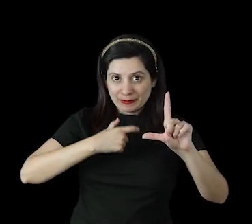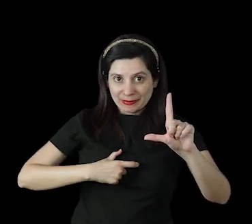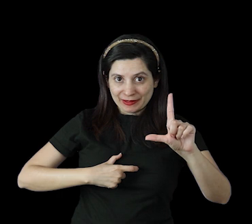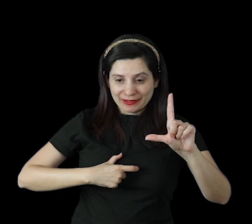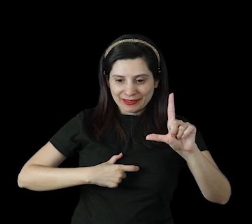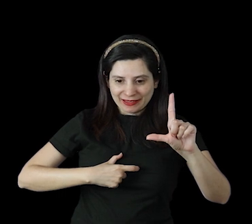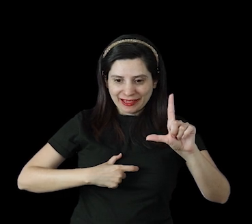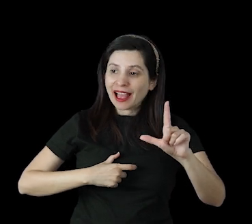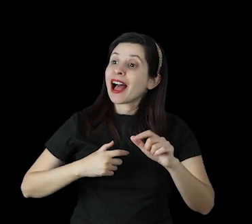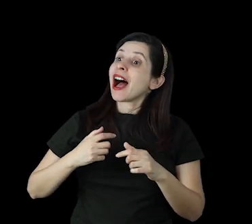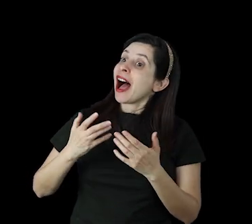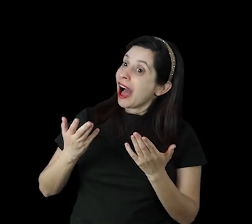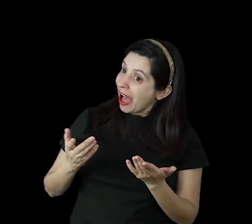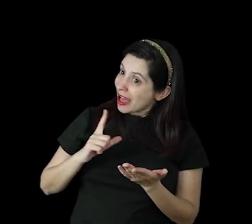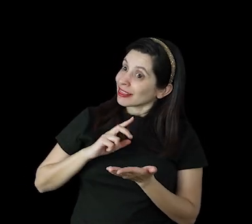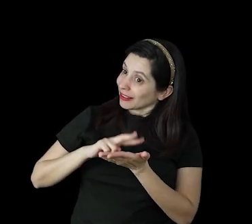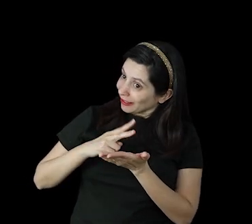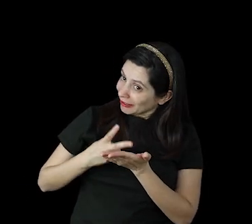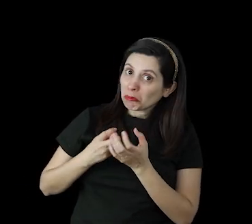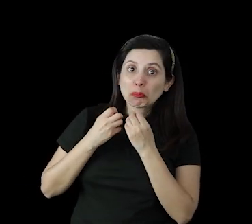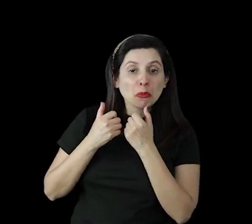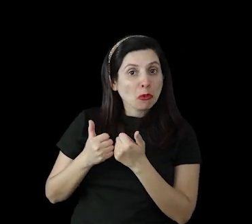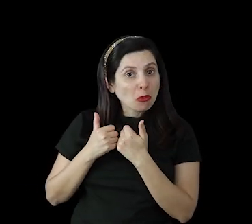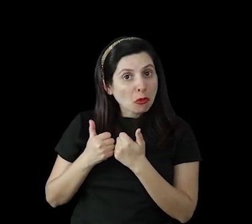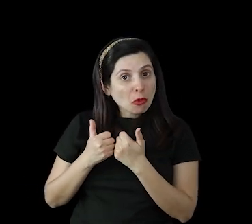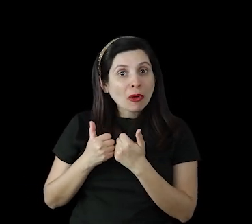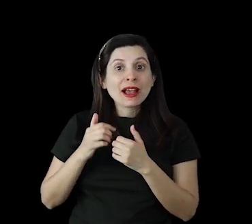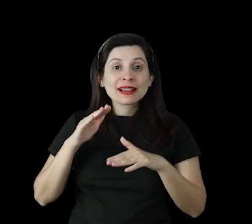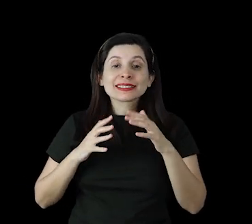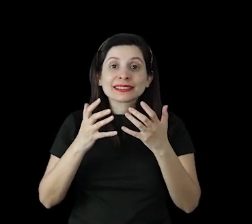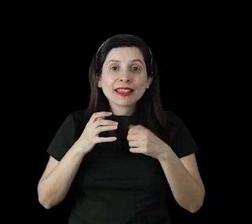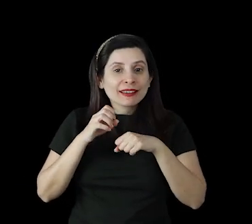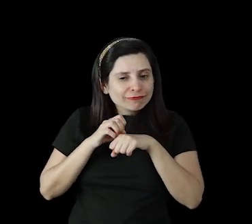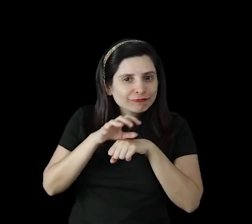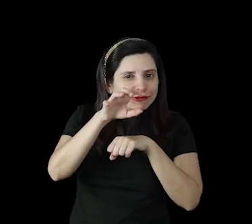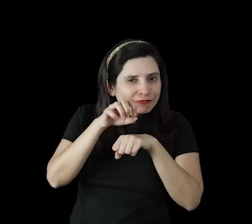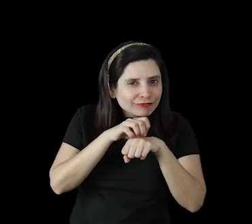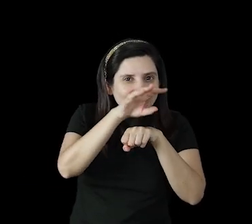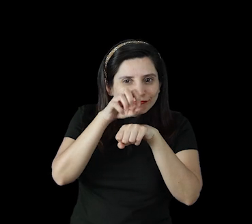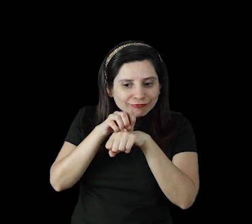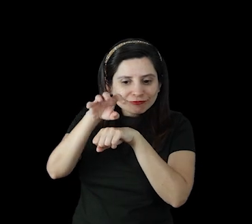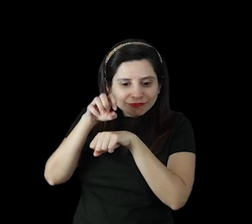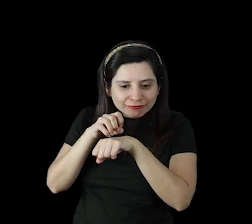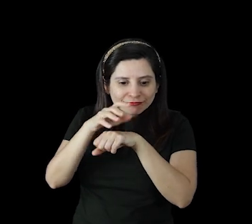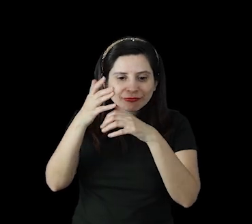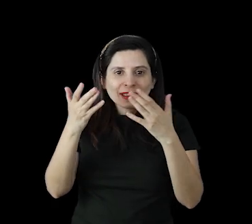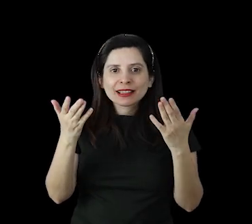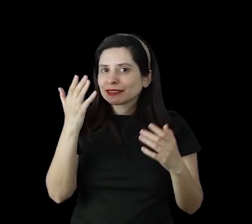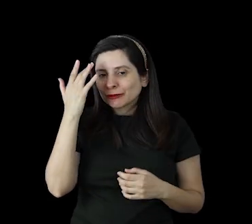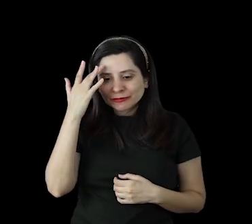Saiu uma versão traduzida? Que legal, que bom, porque às vezes eu quero indicar para algumas pessoas, e aí